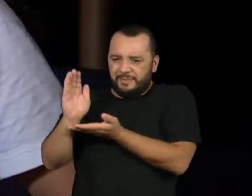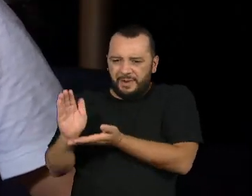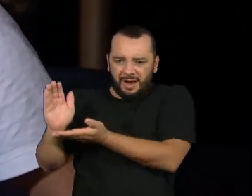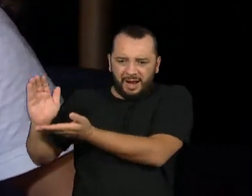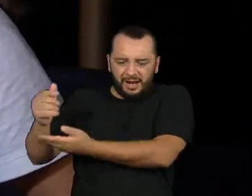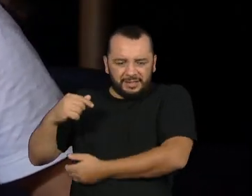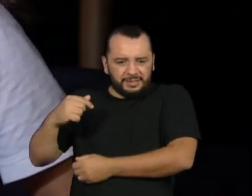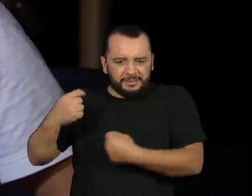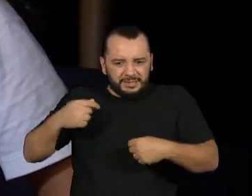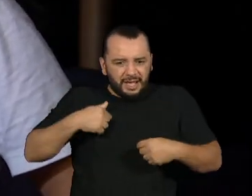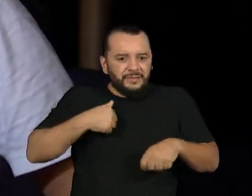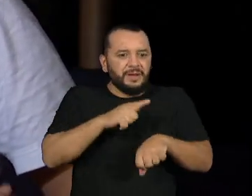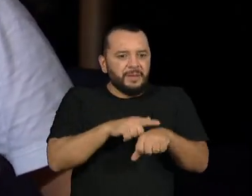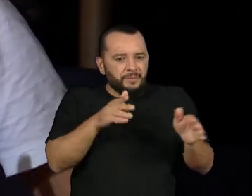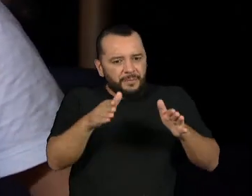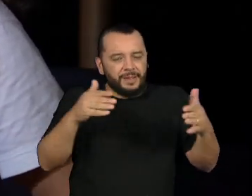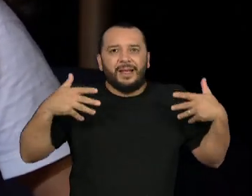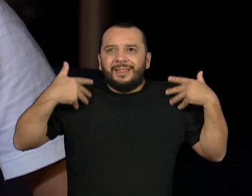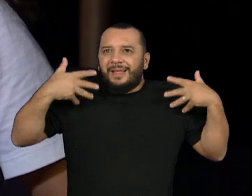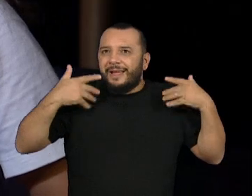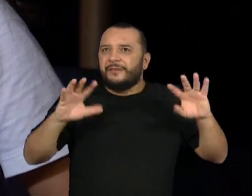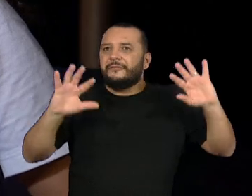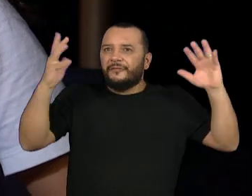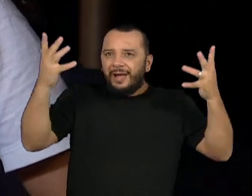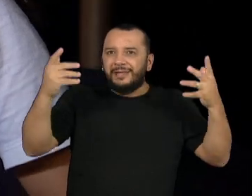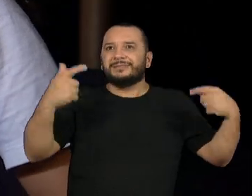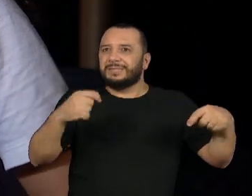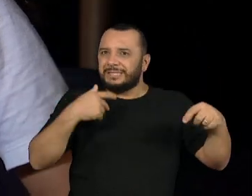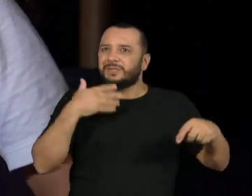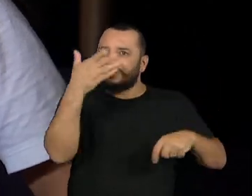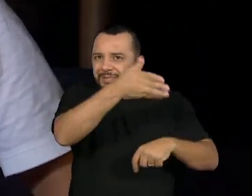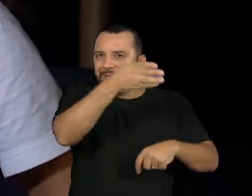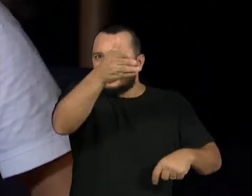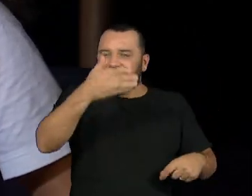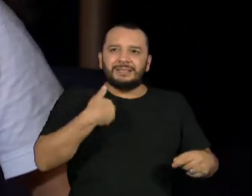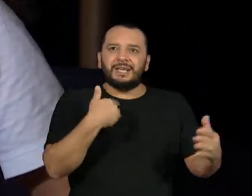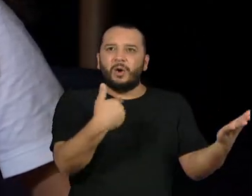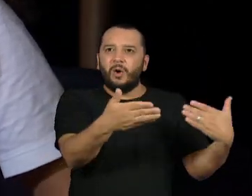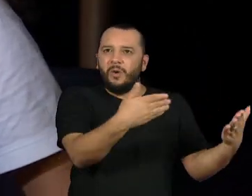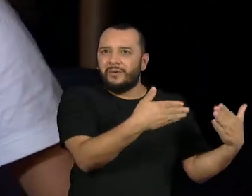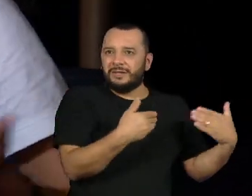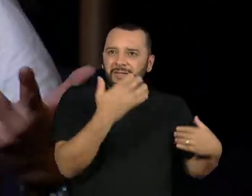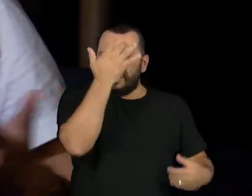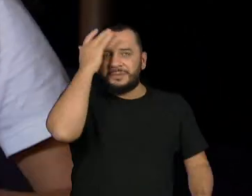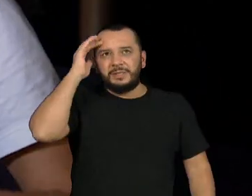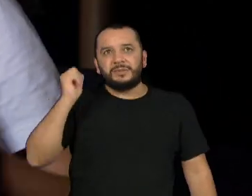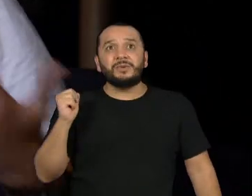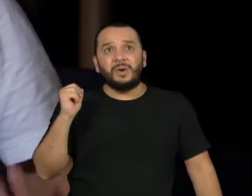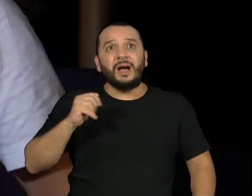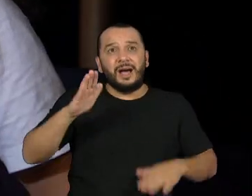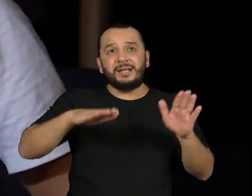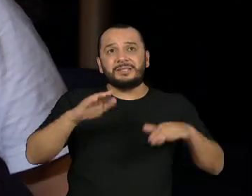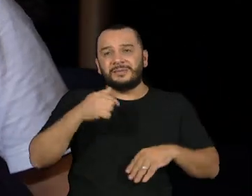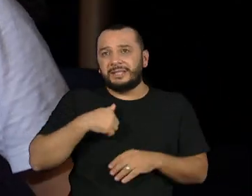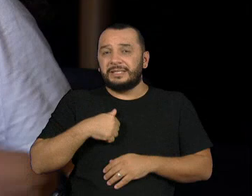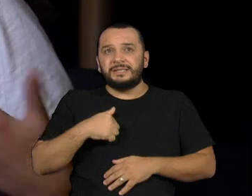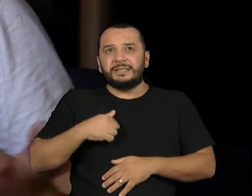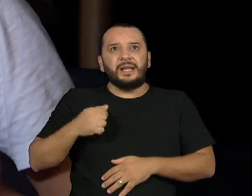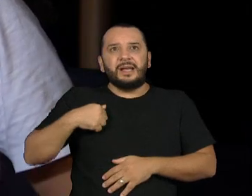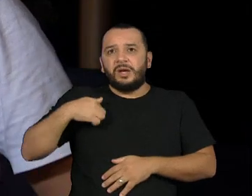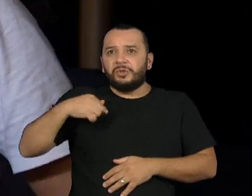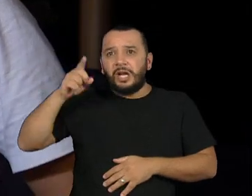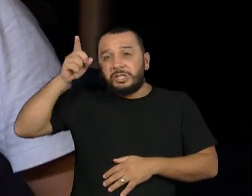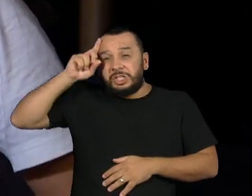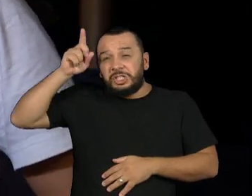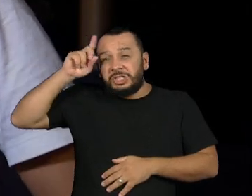momentos alegres, de momentos festivos, né? E de conversas, porque às vezes eu ficava dias em silêncio, sem ouvir a voz de